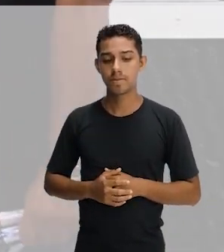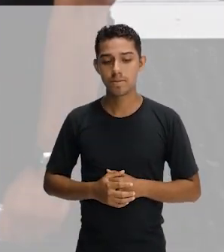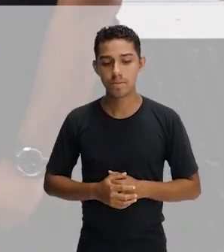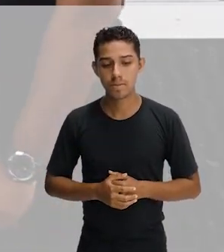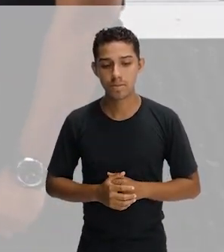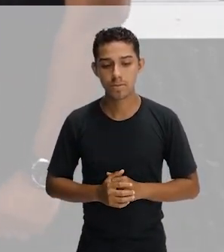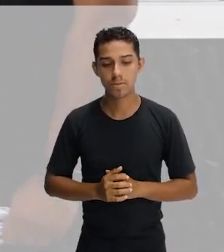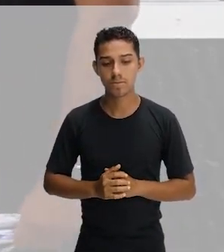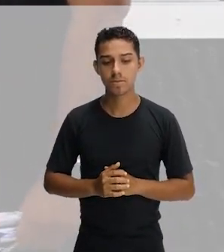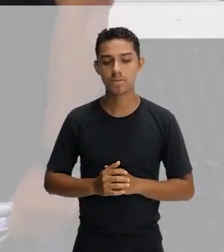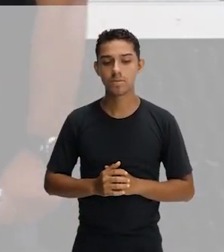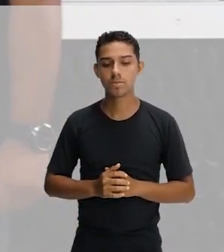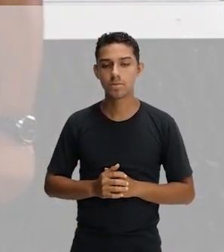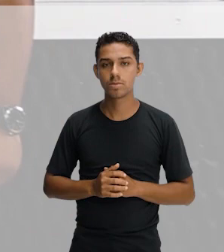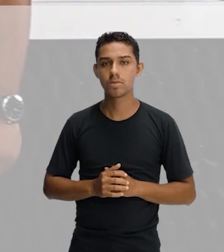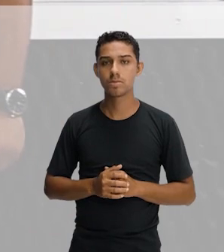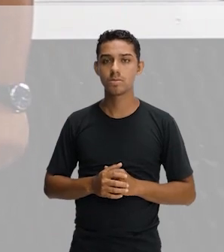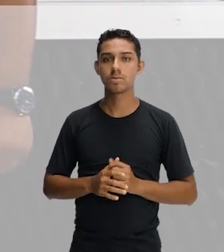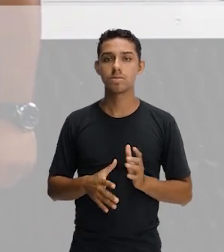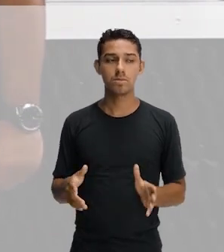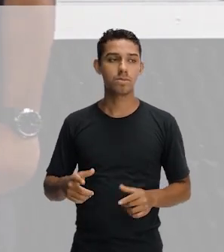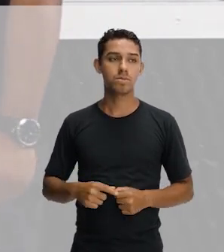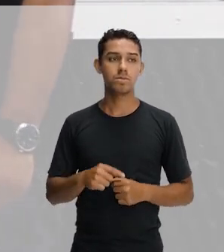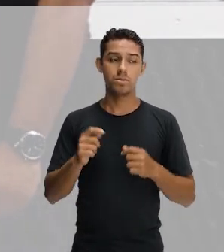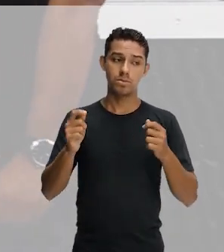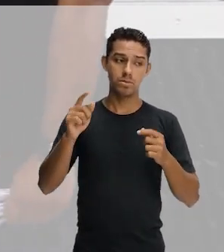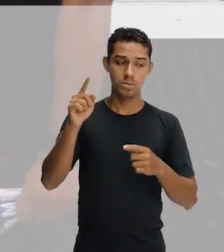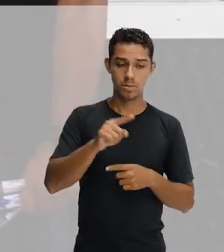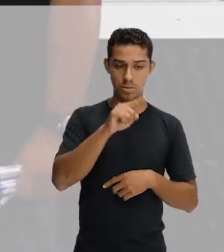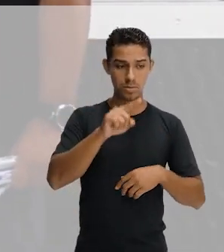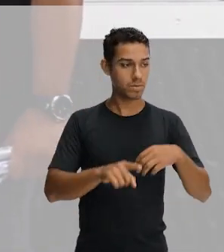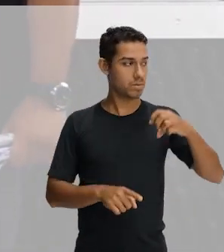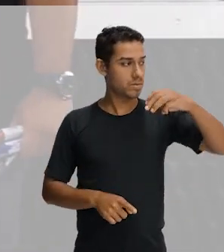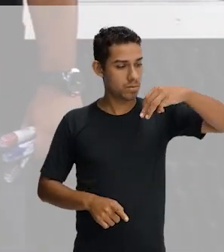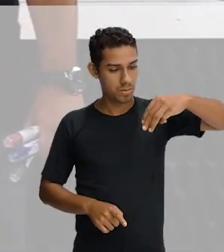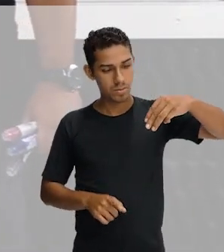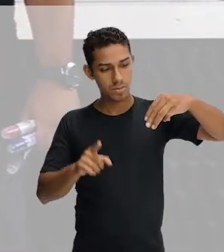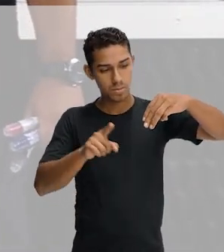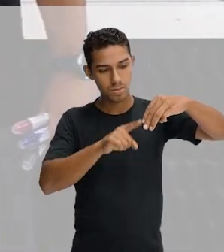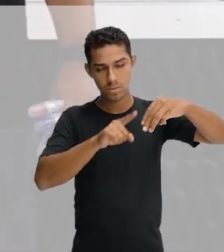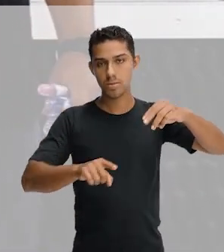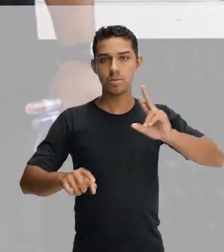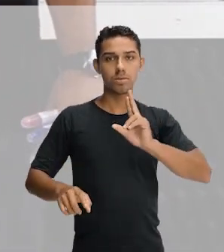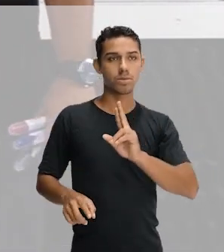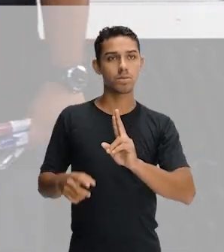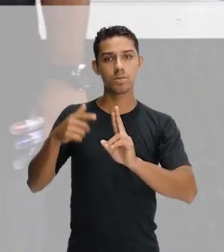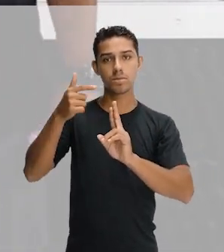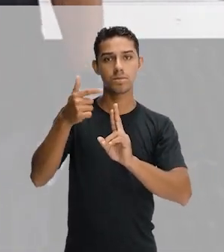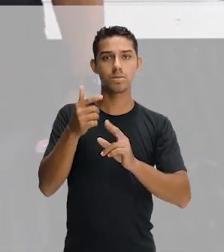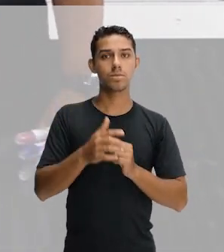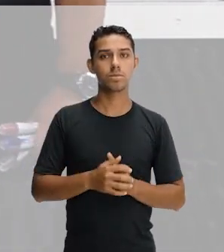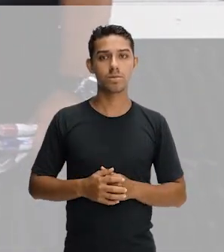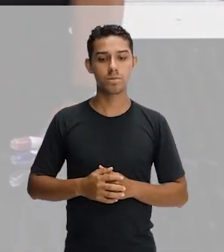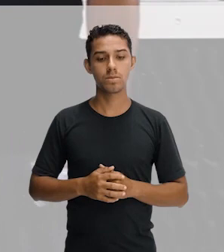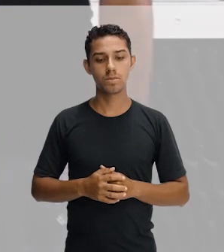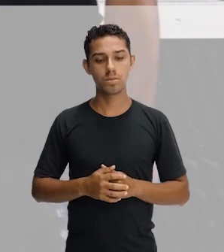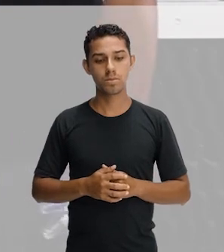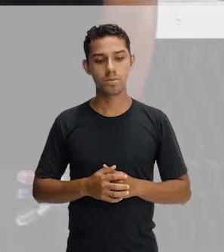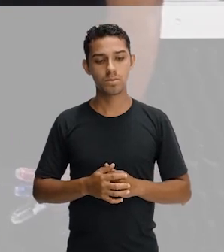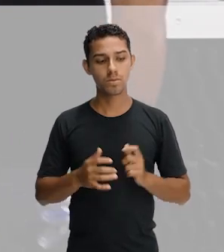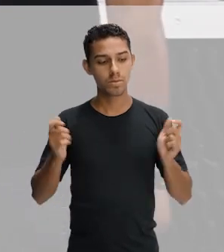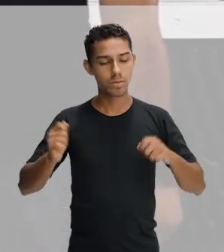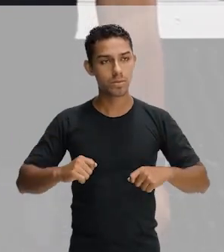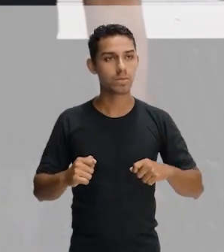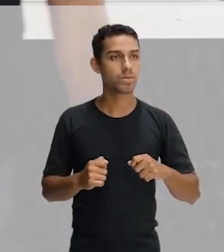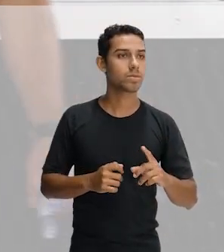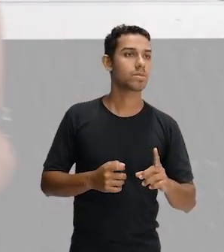Então, basta eu multiplicar a massa, o raio elevado ao quadrado, e eu encontro aí o momento de